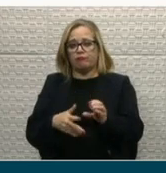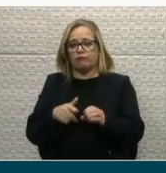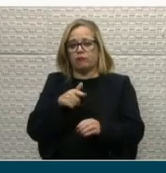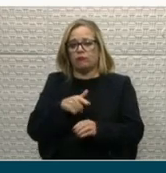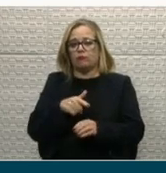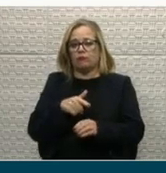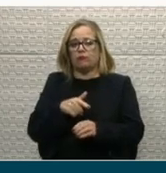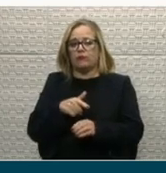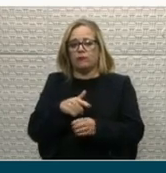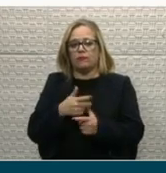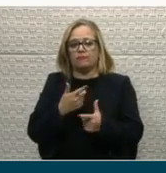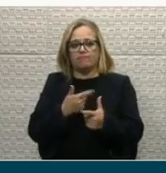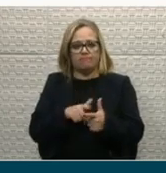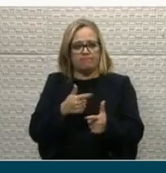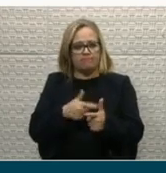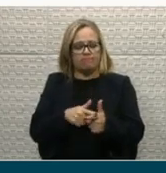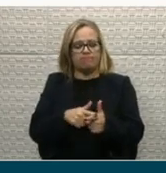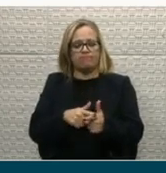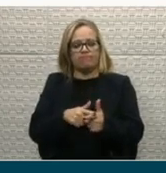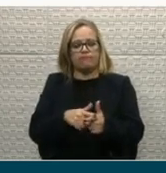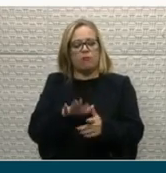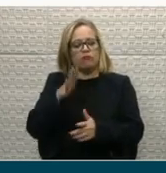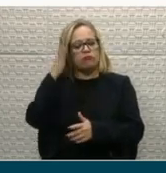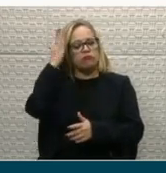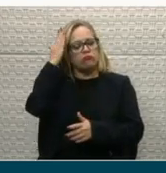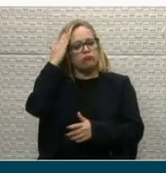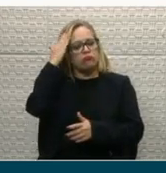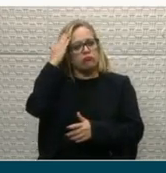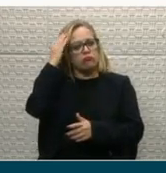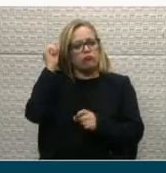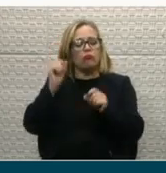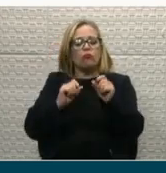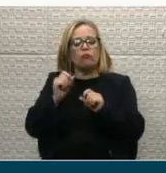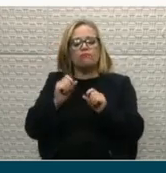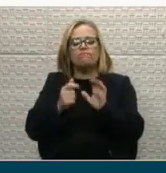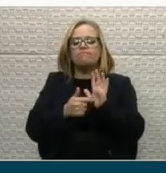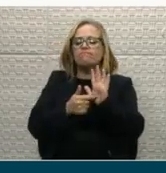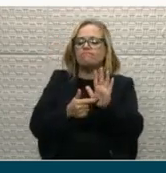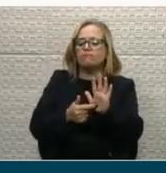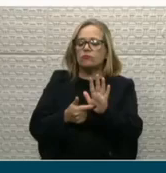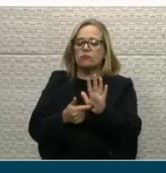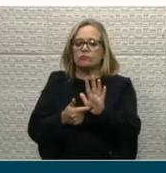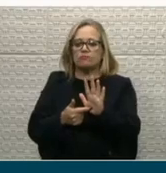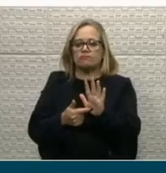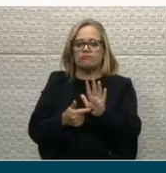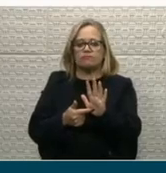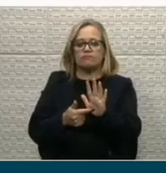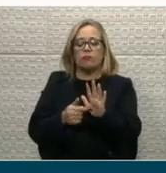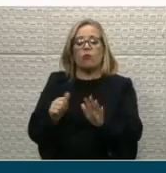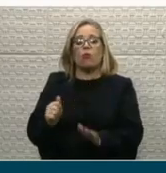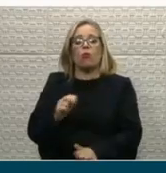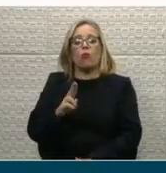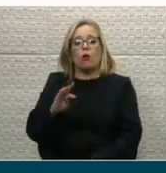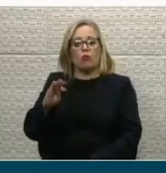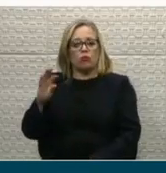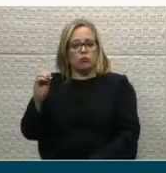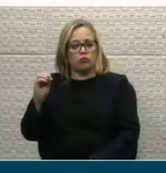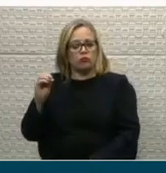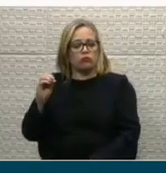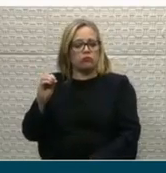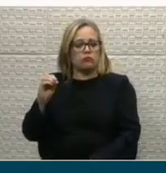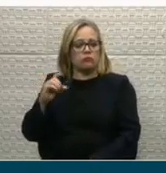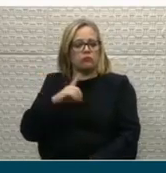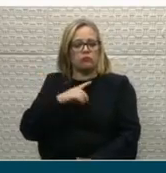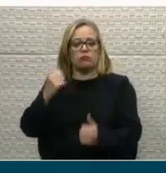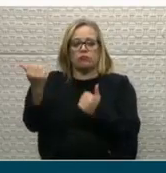desse tipo de problema. Eu vou determinar uma expressão que caracteriza o alto vetor. O alto vetor assume a